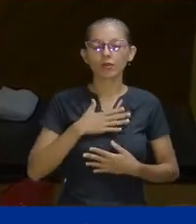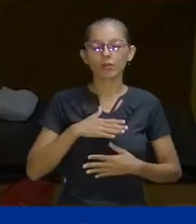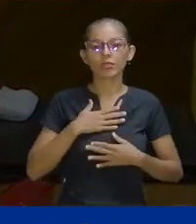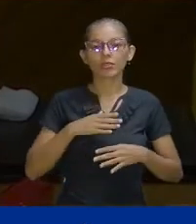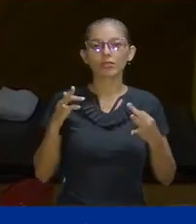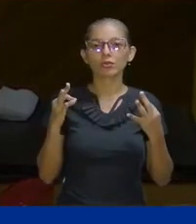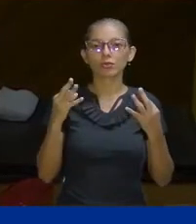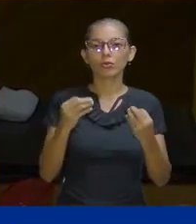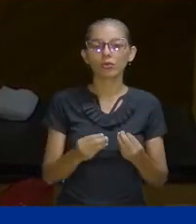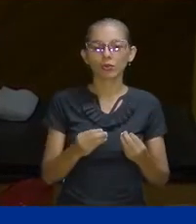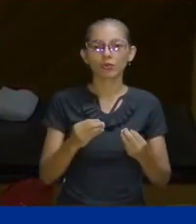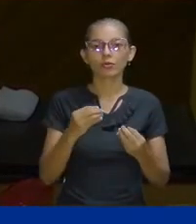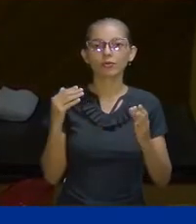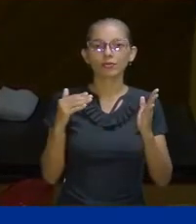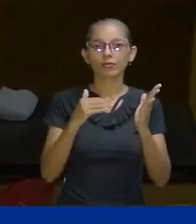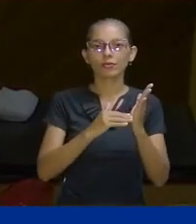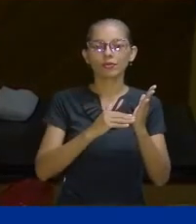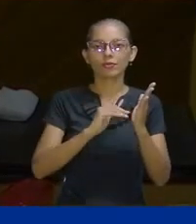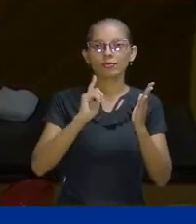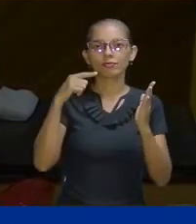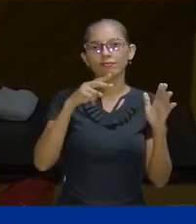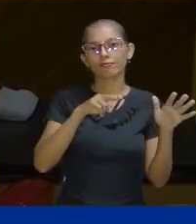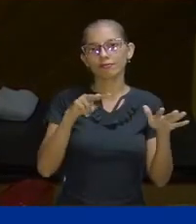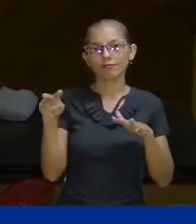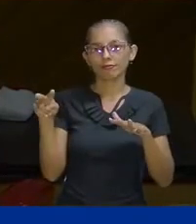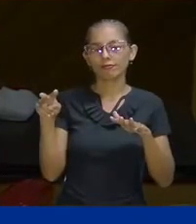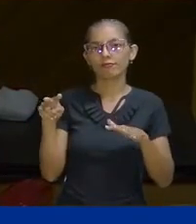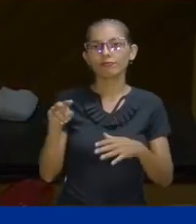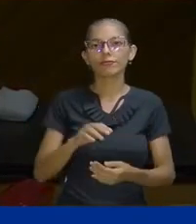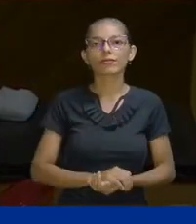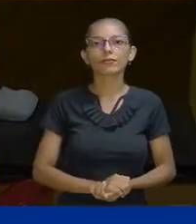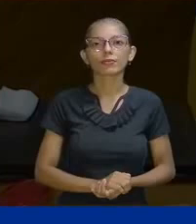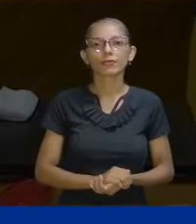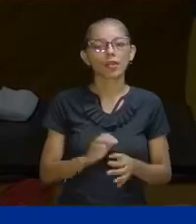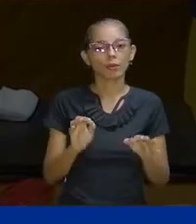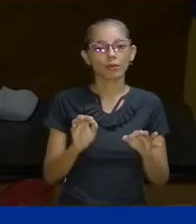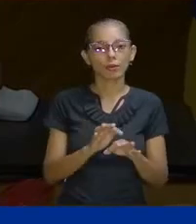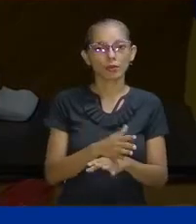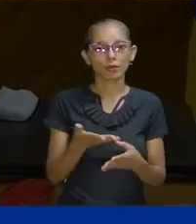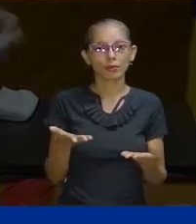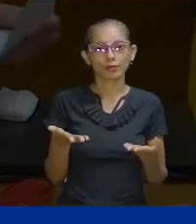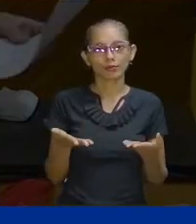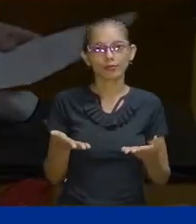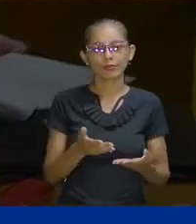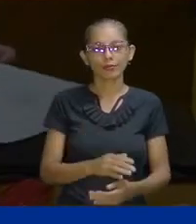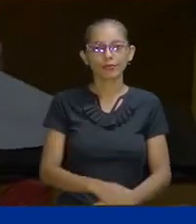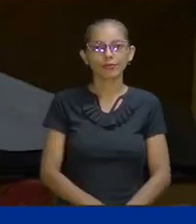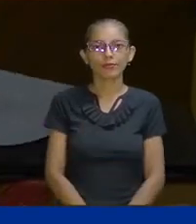descanso e até semana que vem, se Deus quiser. Está encerrada a nossa sessão.